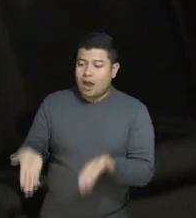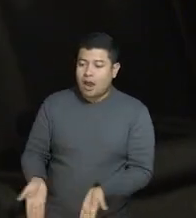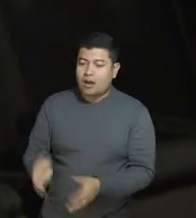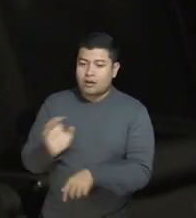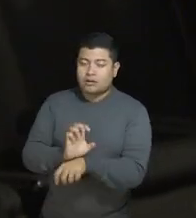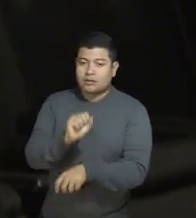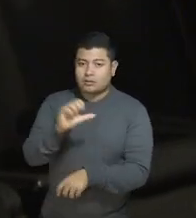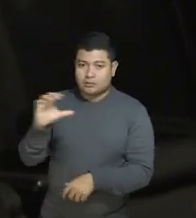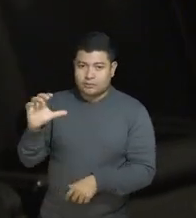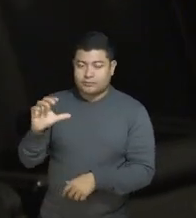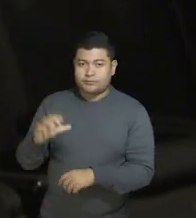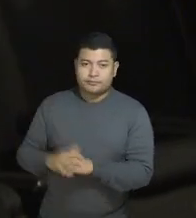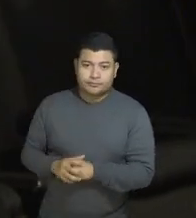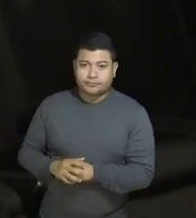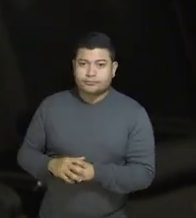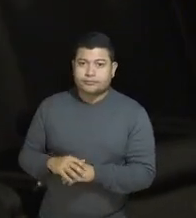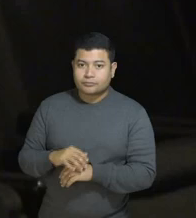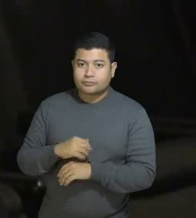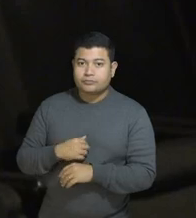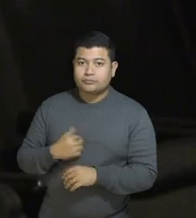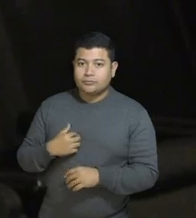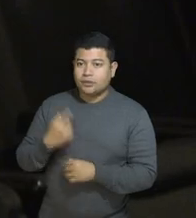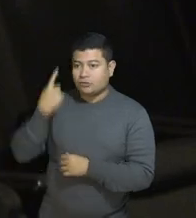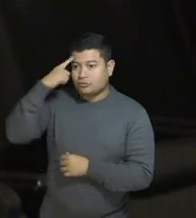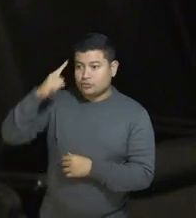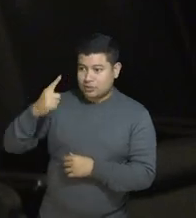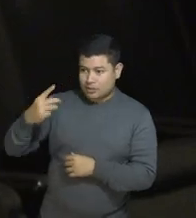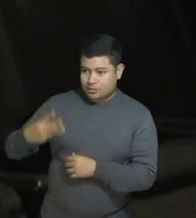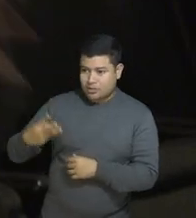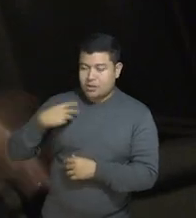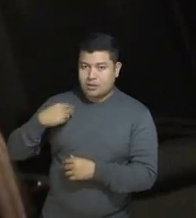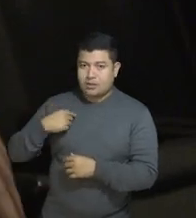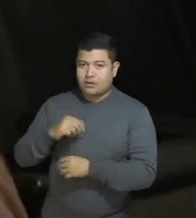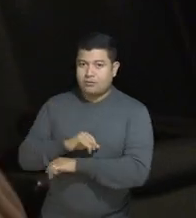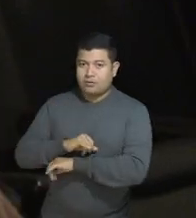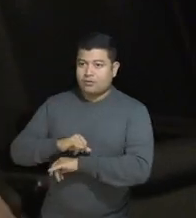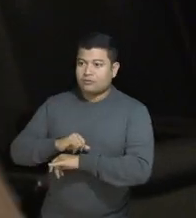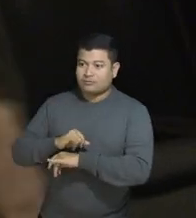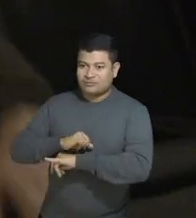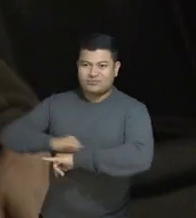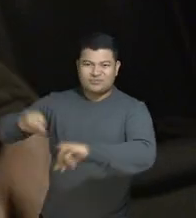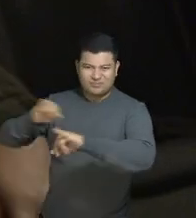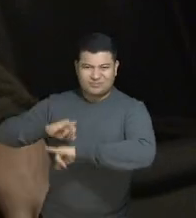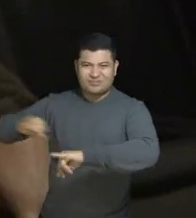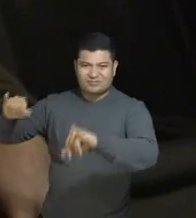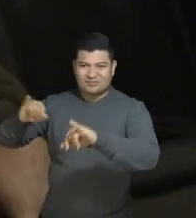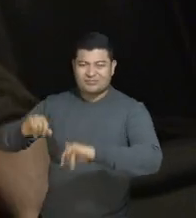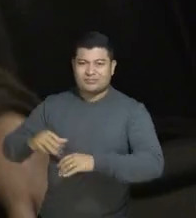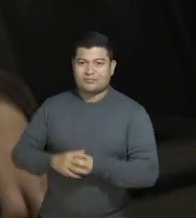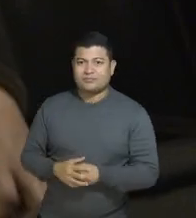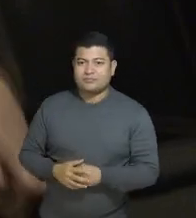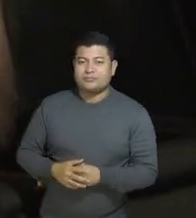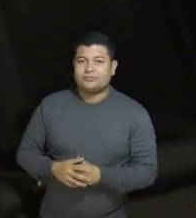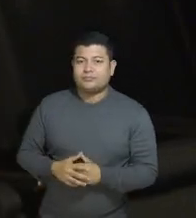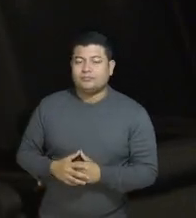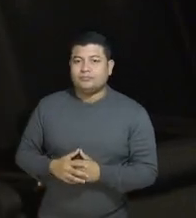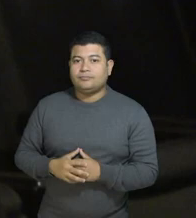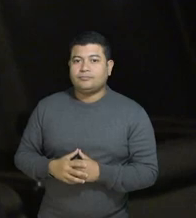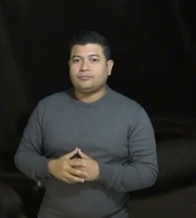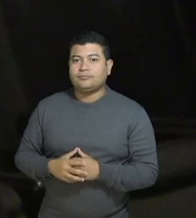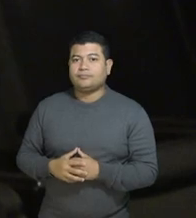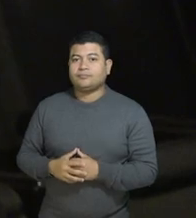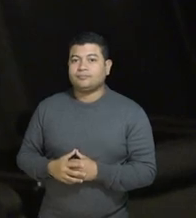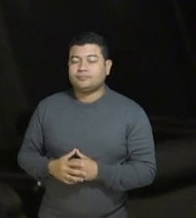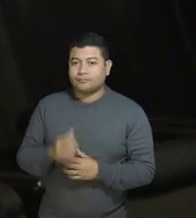levar os ensinamentos hoje para lá. E tá bom, agradeço bastante. Então, quando